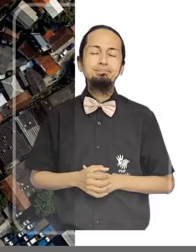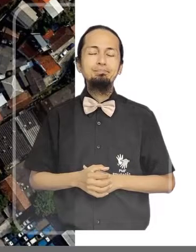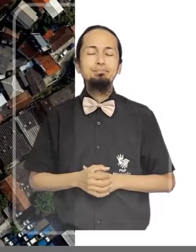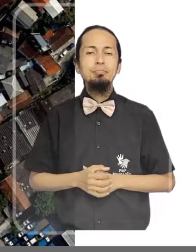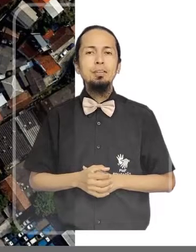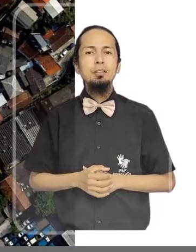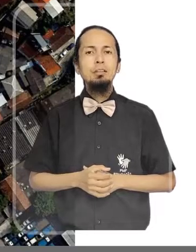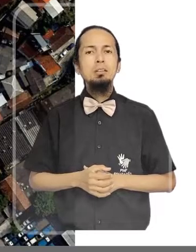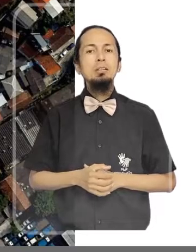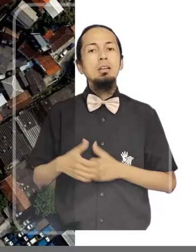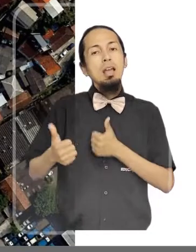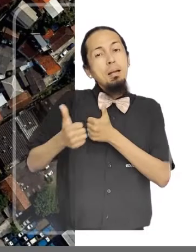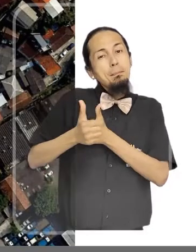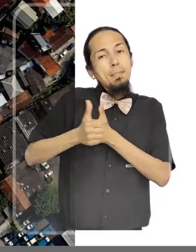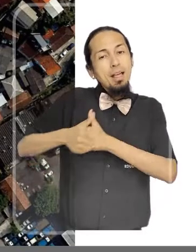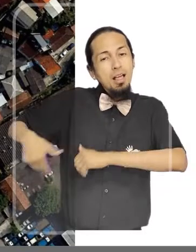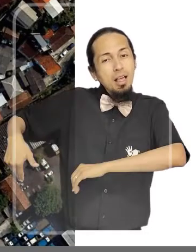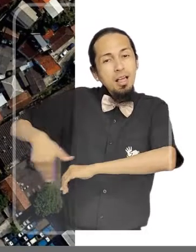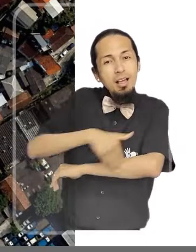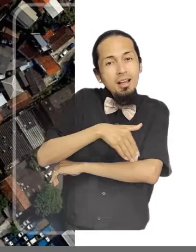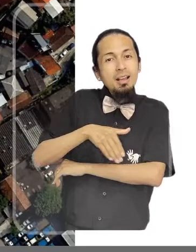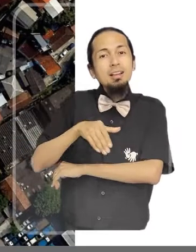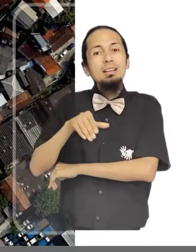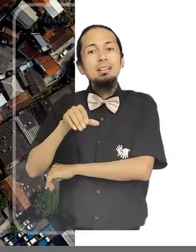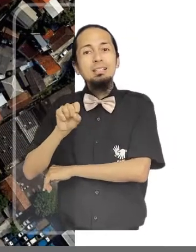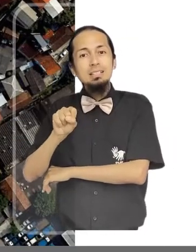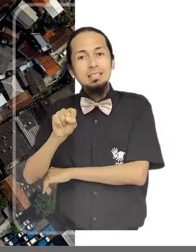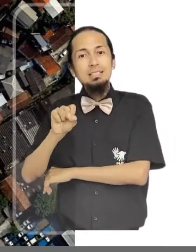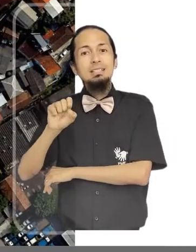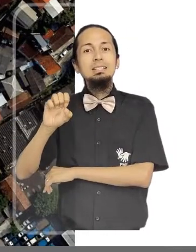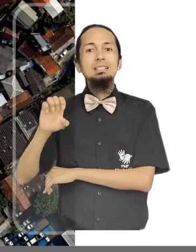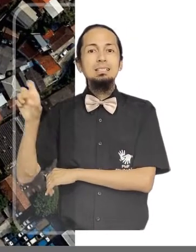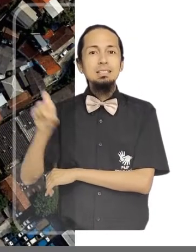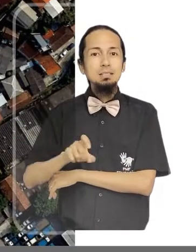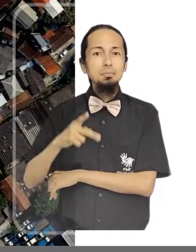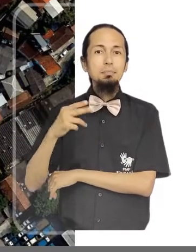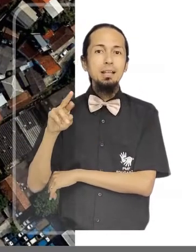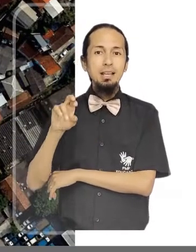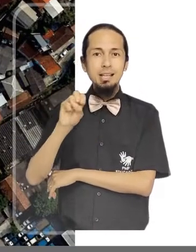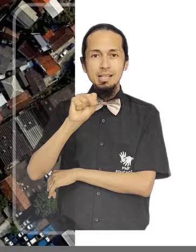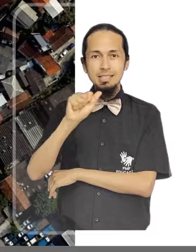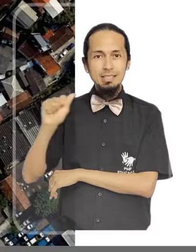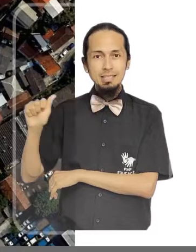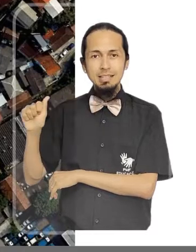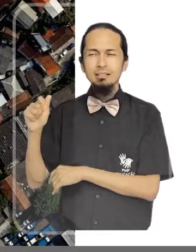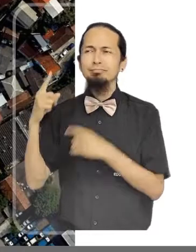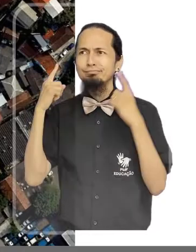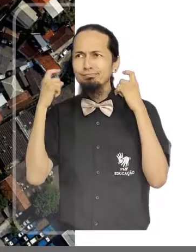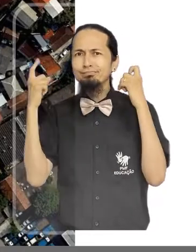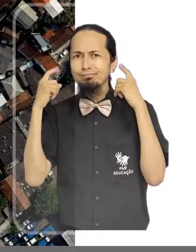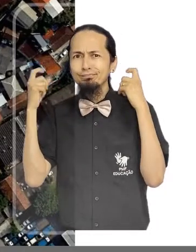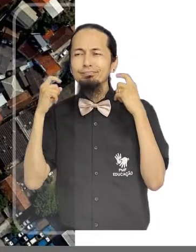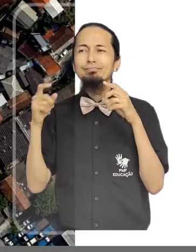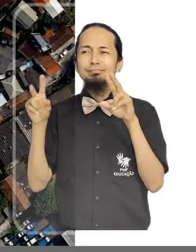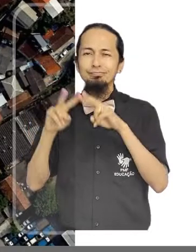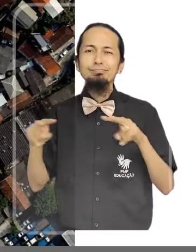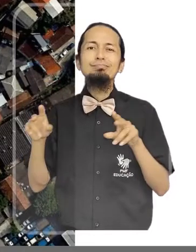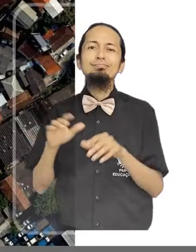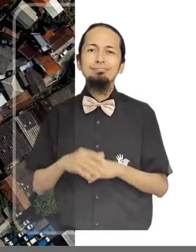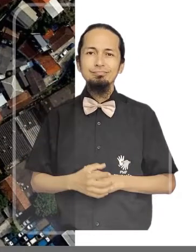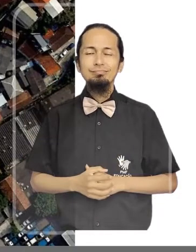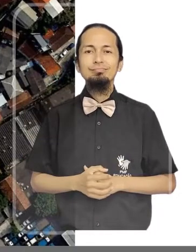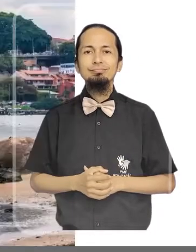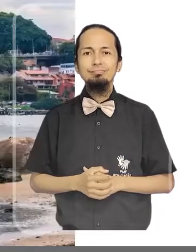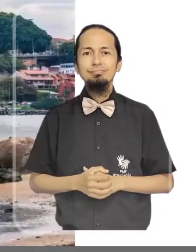compartilham a localização próxima ao eixo da Via Expressa, que provoca maior perturbação sonora e paisagística no